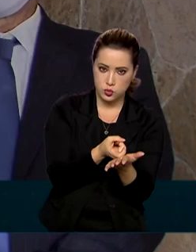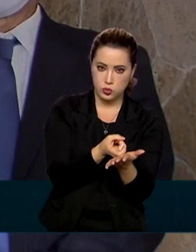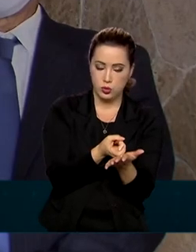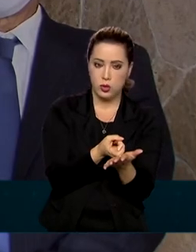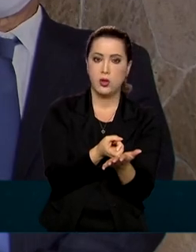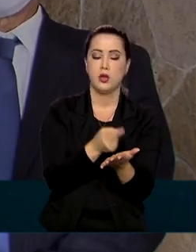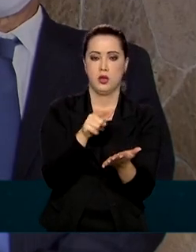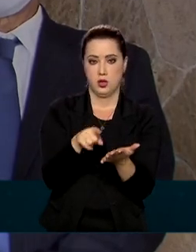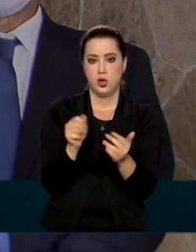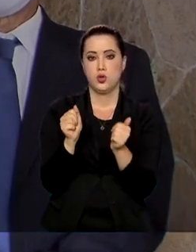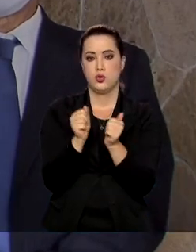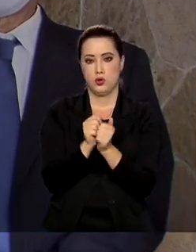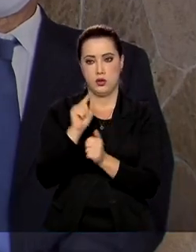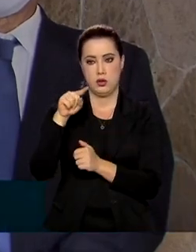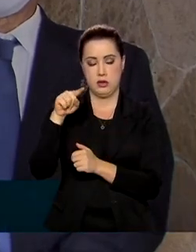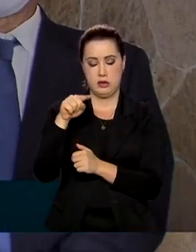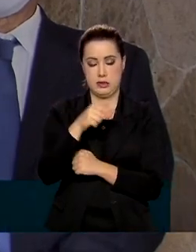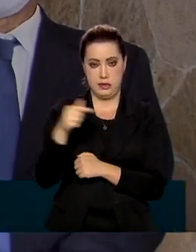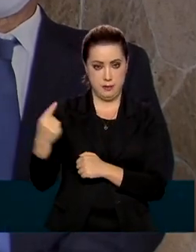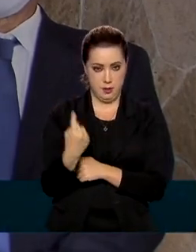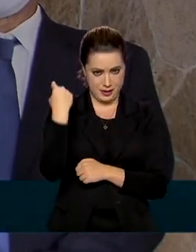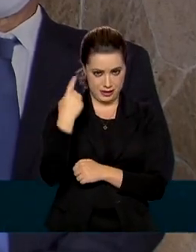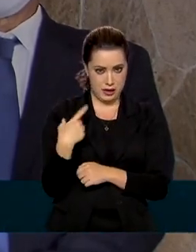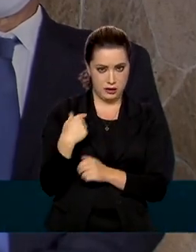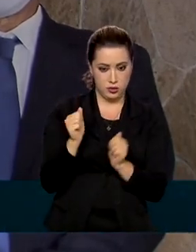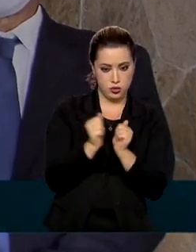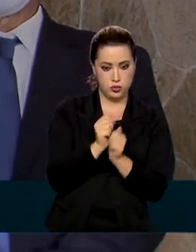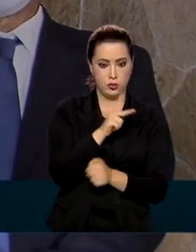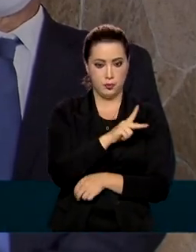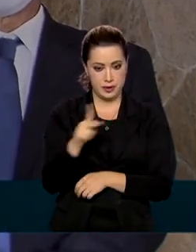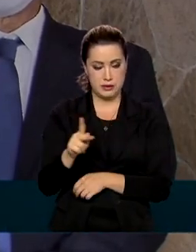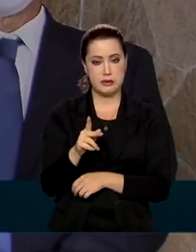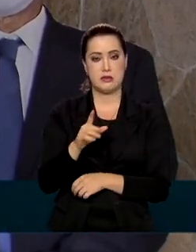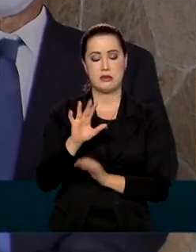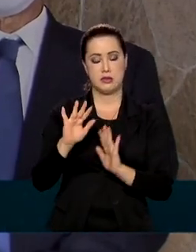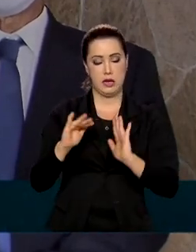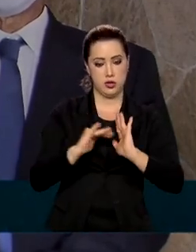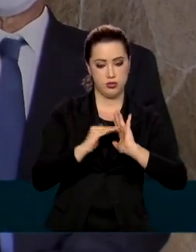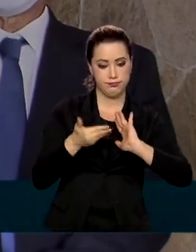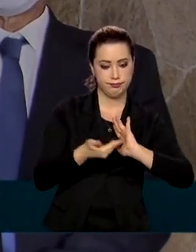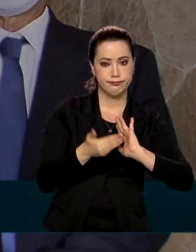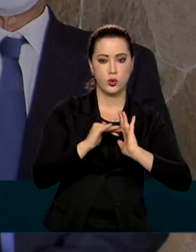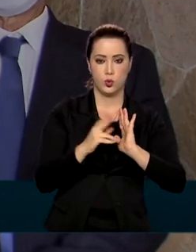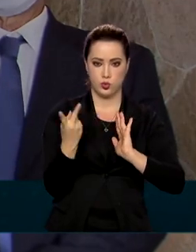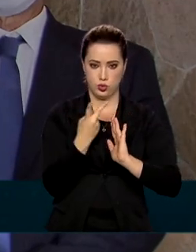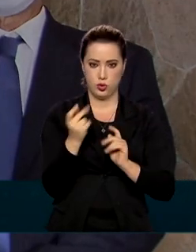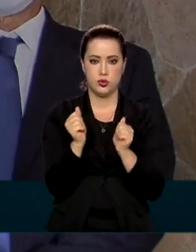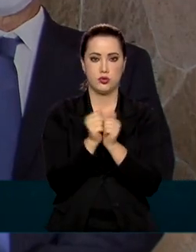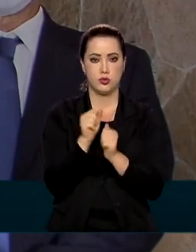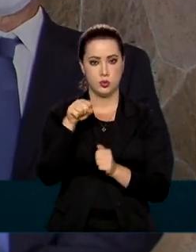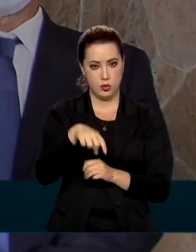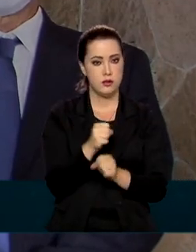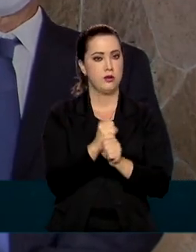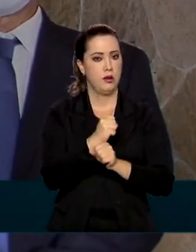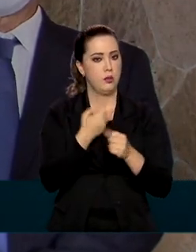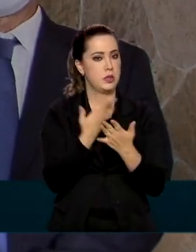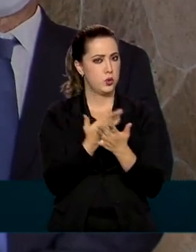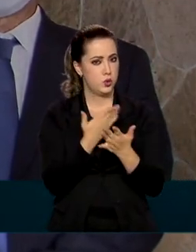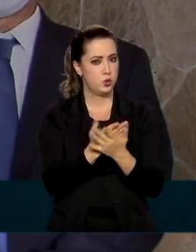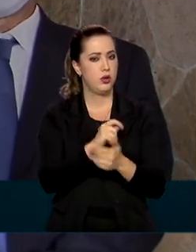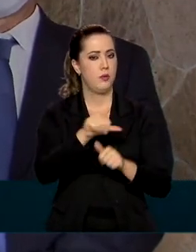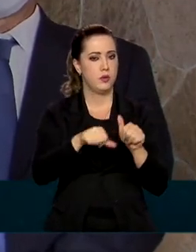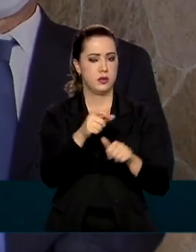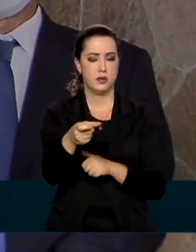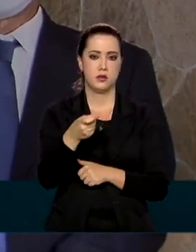presidente Arthur Lira, fazendo uma programação de apreciação da reforma tributária no decorrer do ano de 2021.